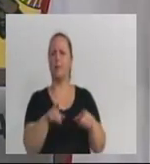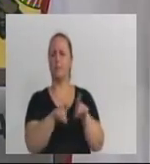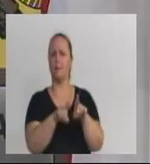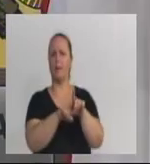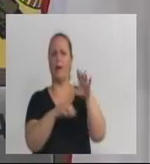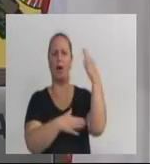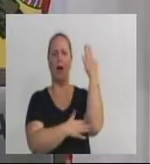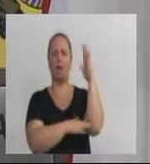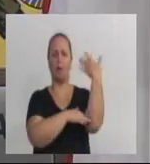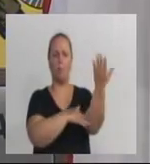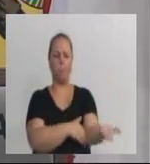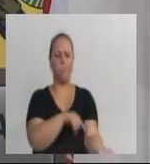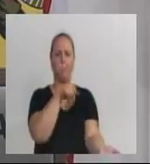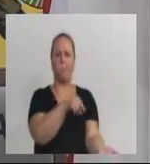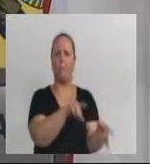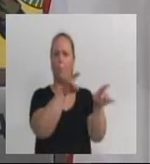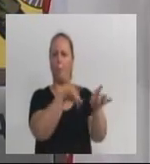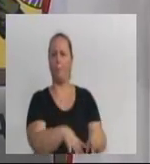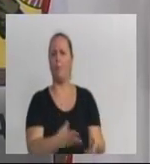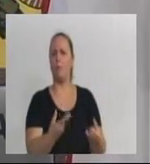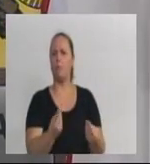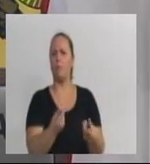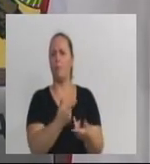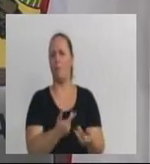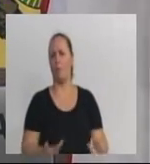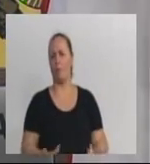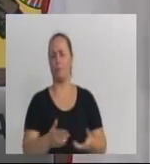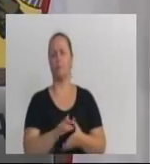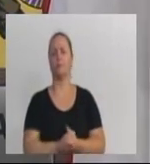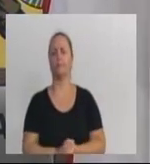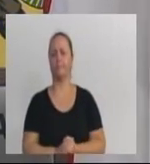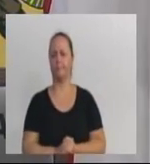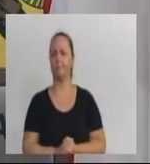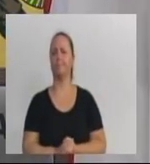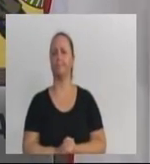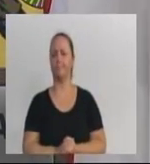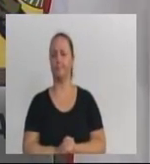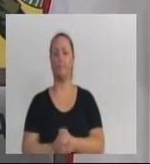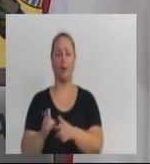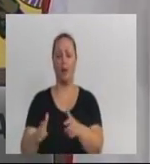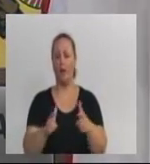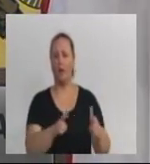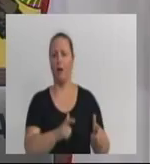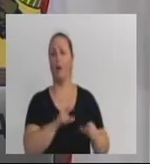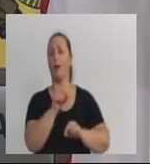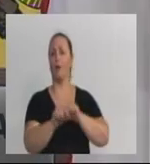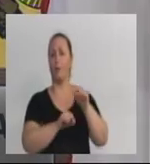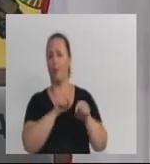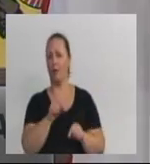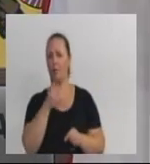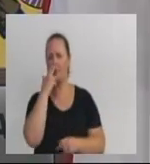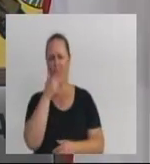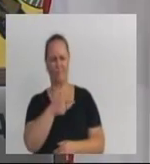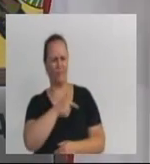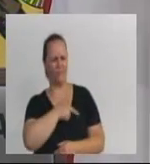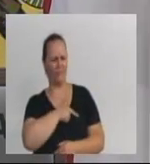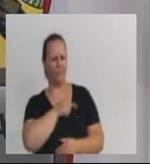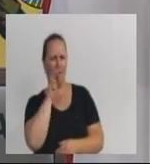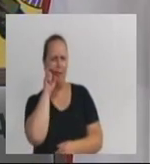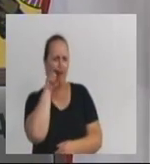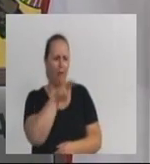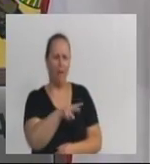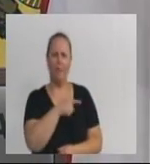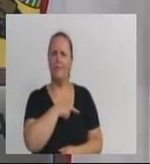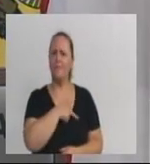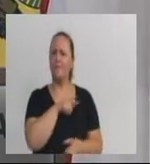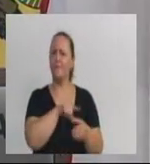e toda sorte de entulhos. E isto acaba sendo um espaço que enfeia a cidade